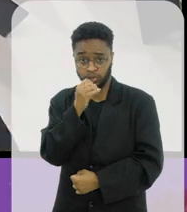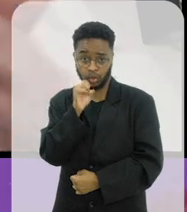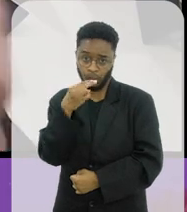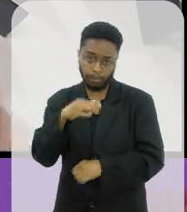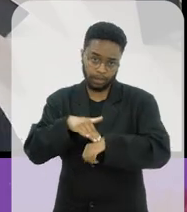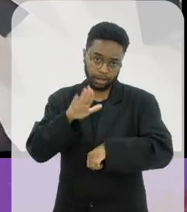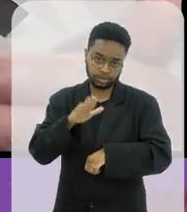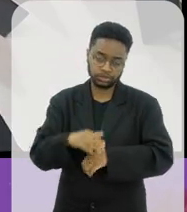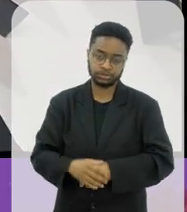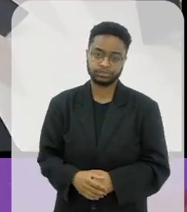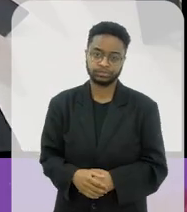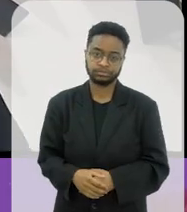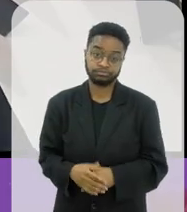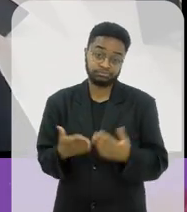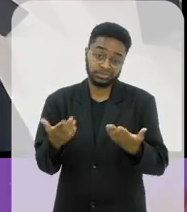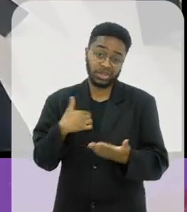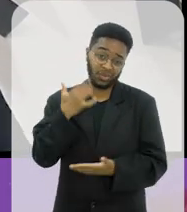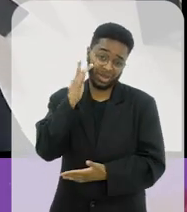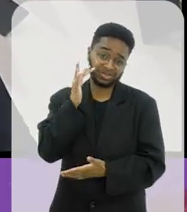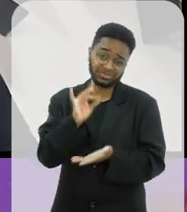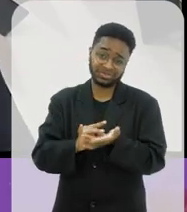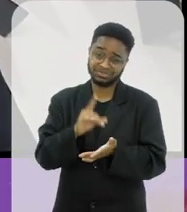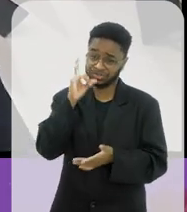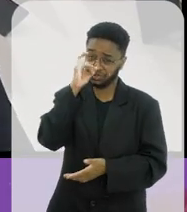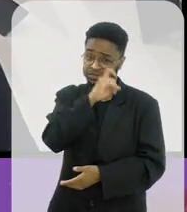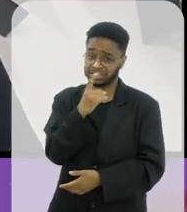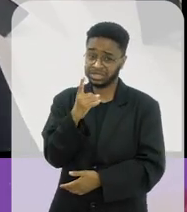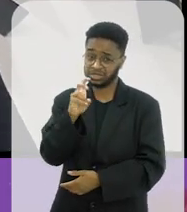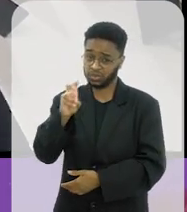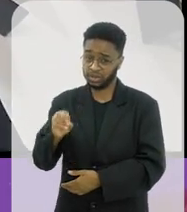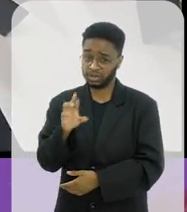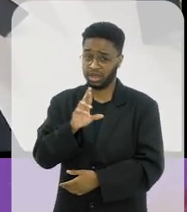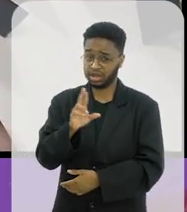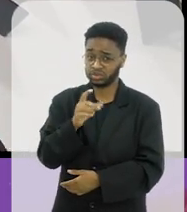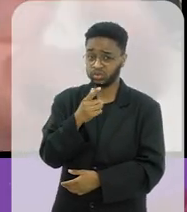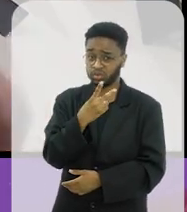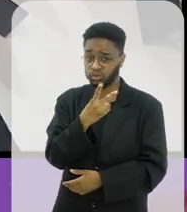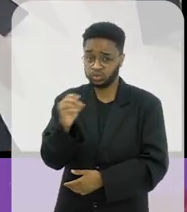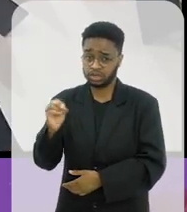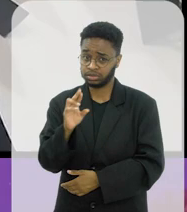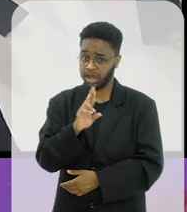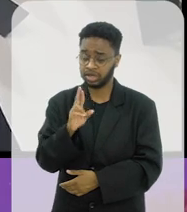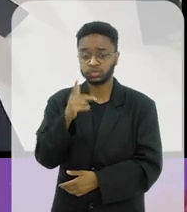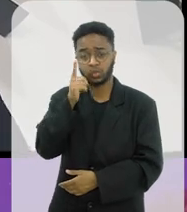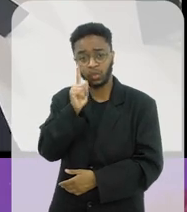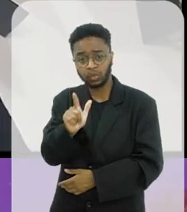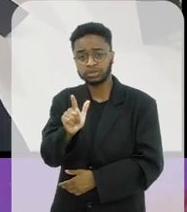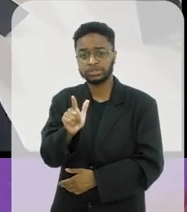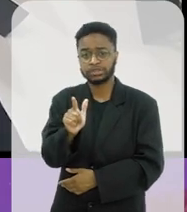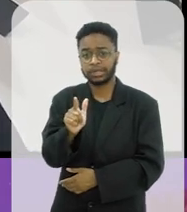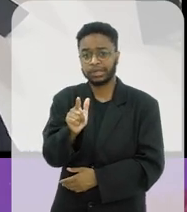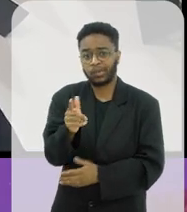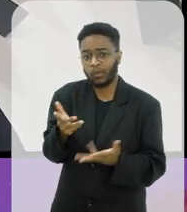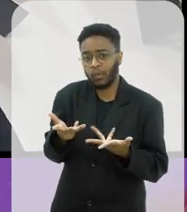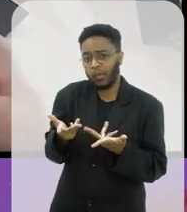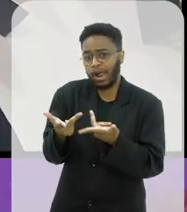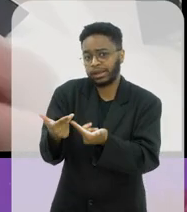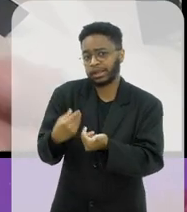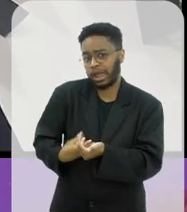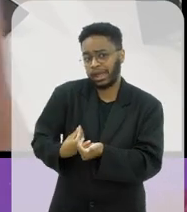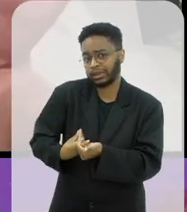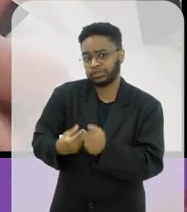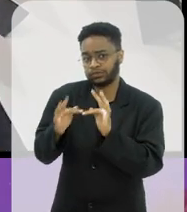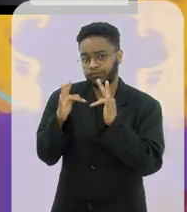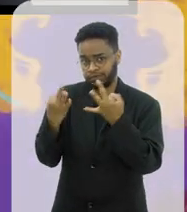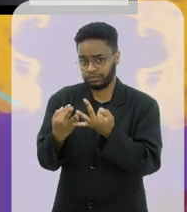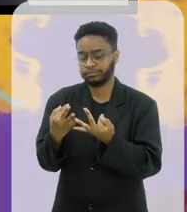pouquinho mais. Apesar de achar que é difícil com R$150 ou R$200 você conseguir manter um padrão de qualidade numa família,